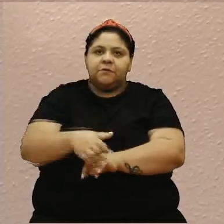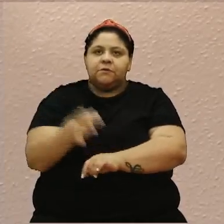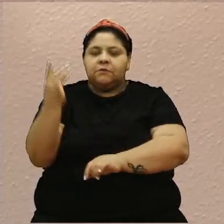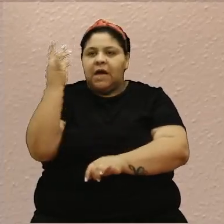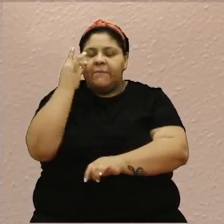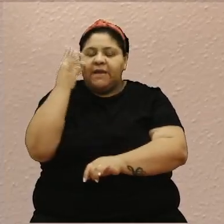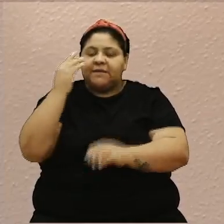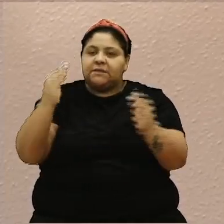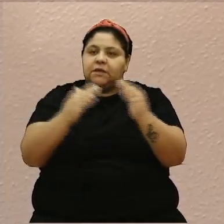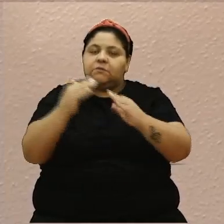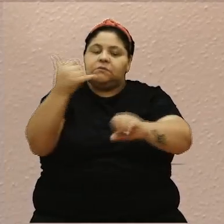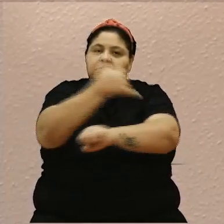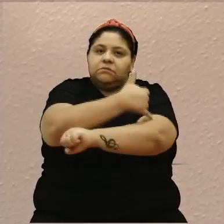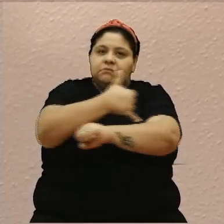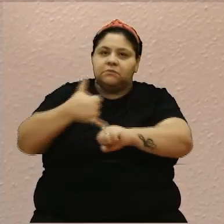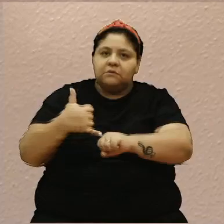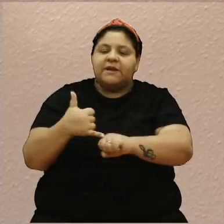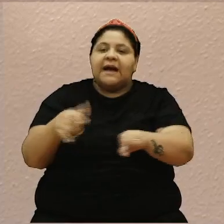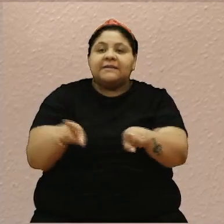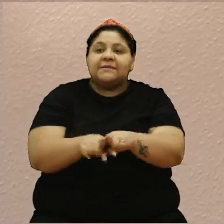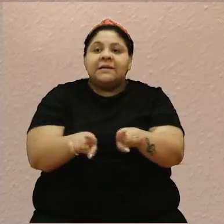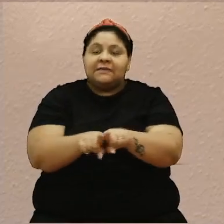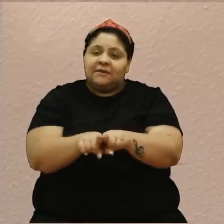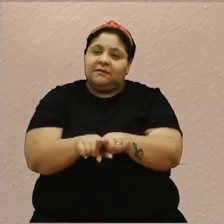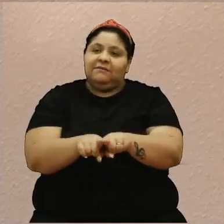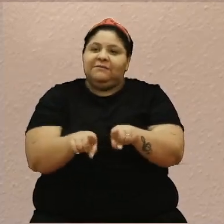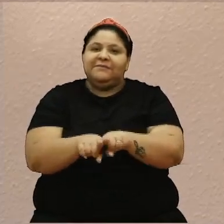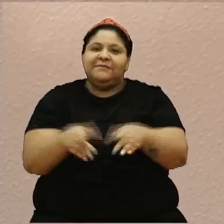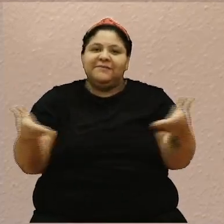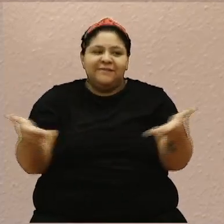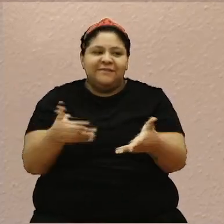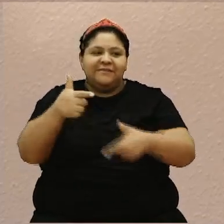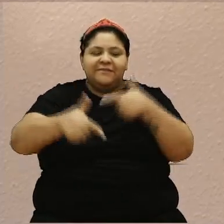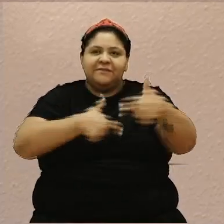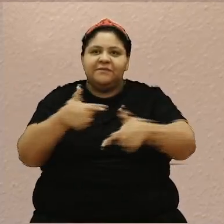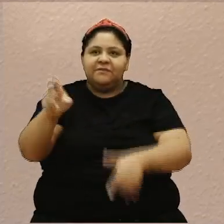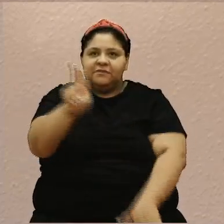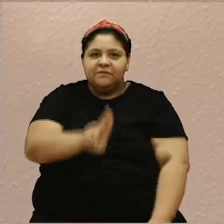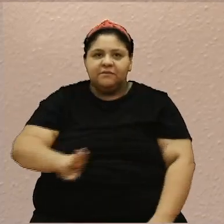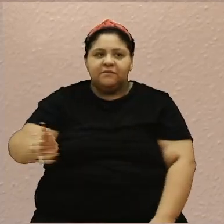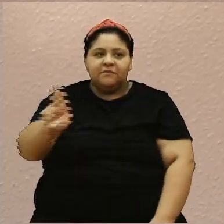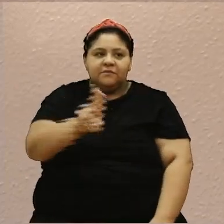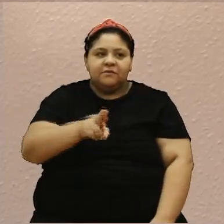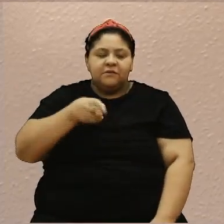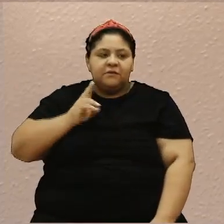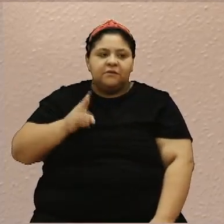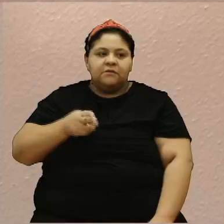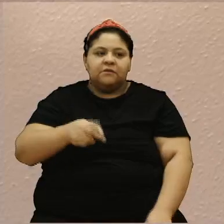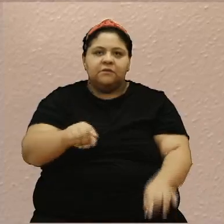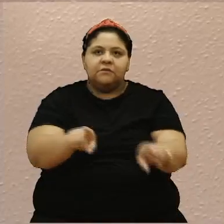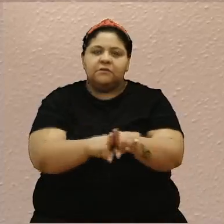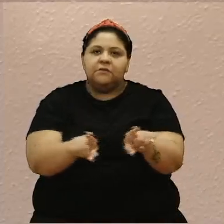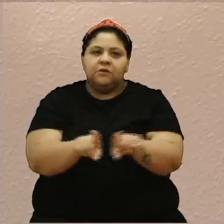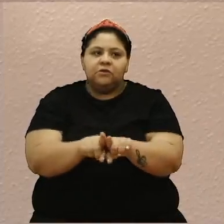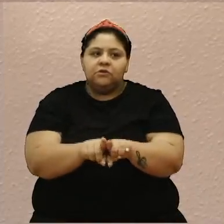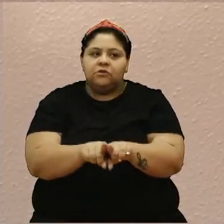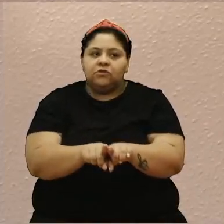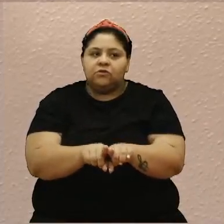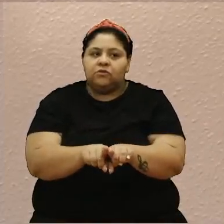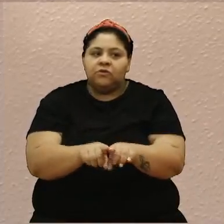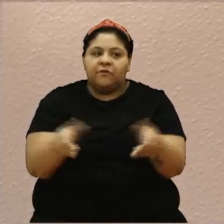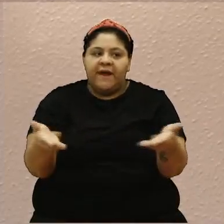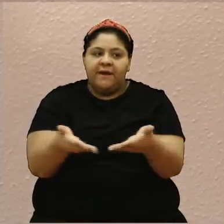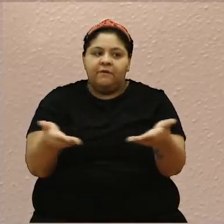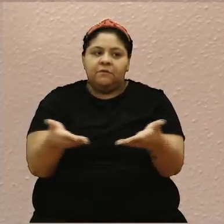de passagem, os albergues também, enfim, os abrigos, os serviços, os usuários, o segmento, né, as secretarias também que nós tivemos